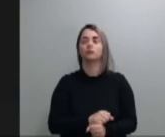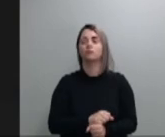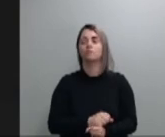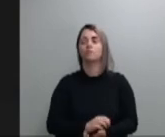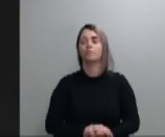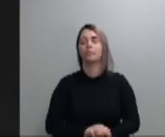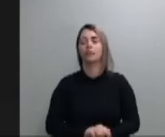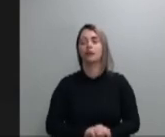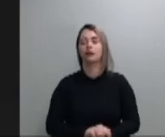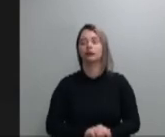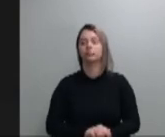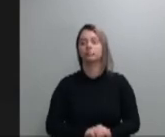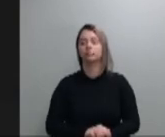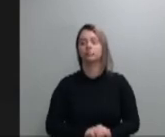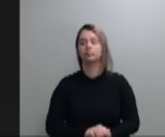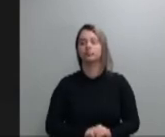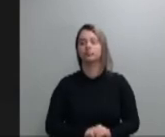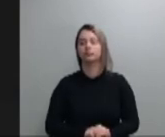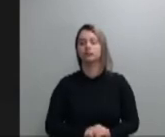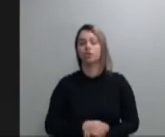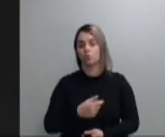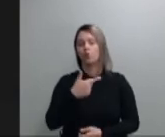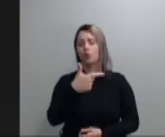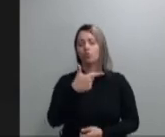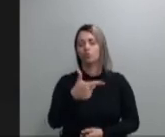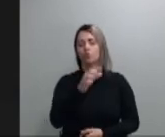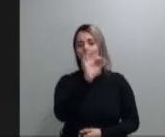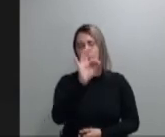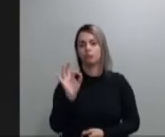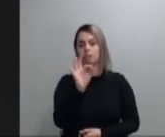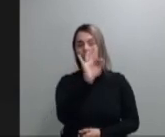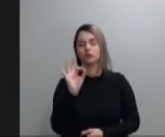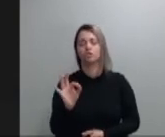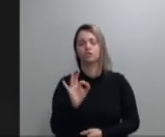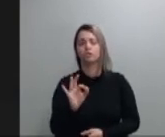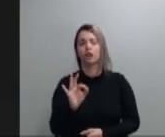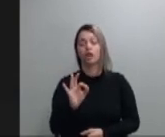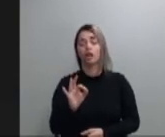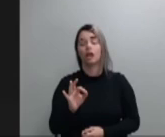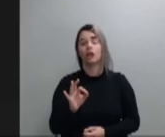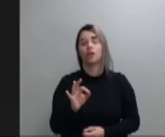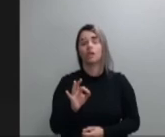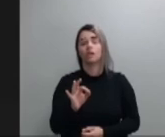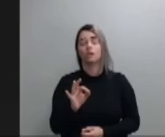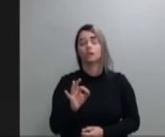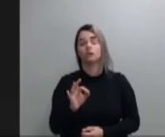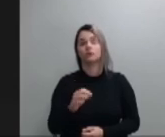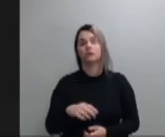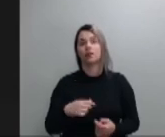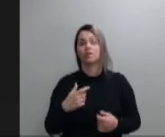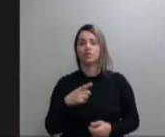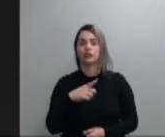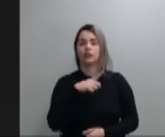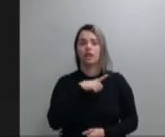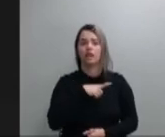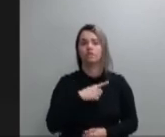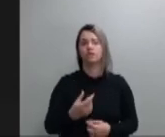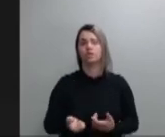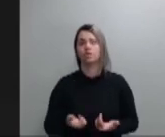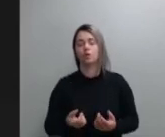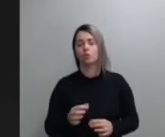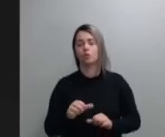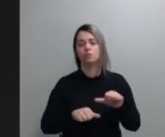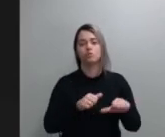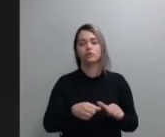foi considerado não válido pelo Supremo o Supremo manteve os 6% dos compensatórios é